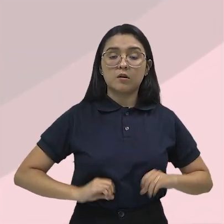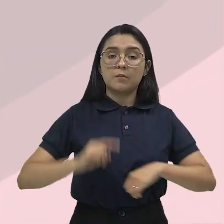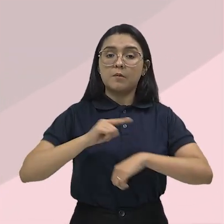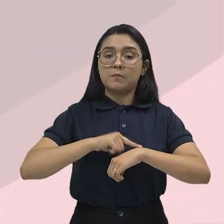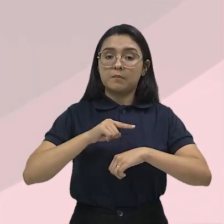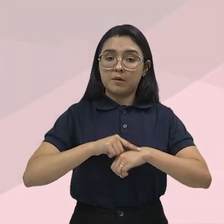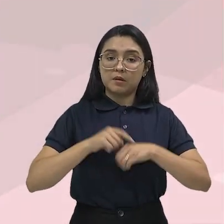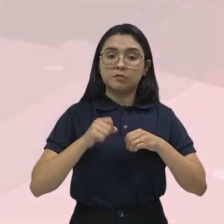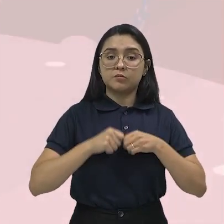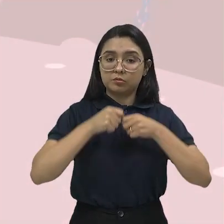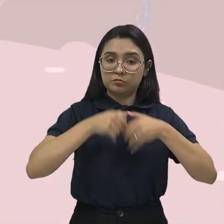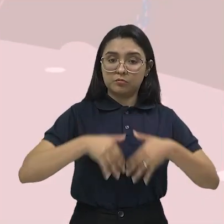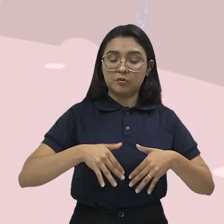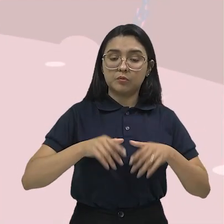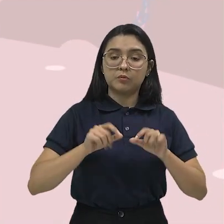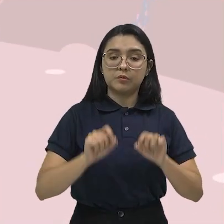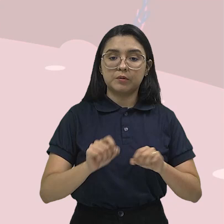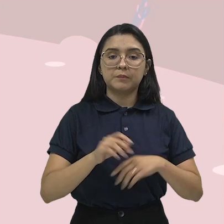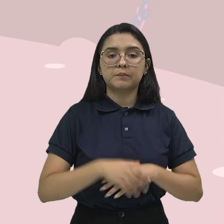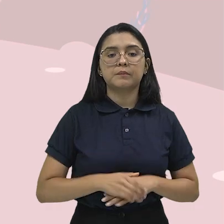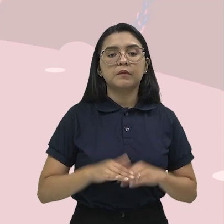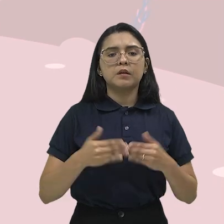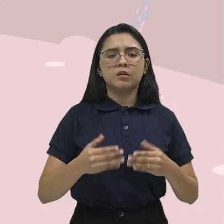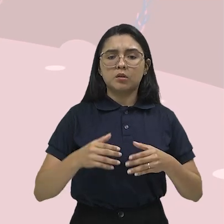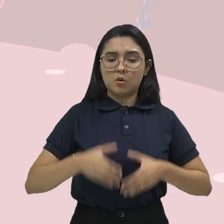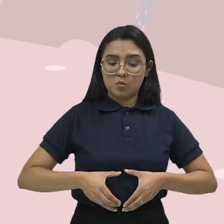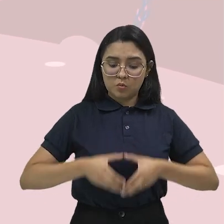óvulos imaturos. O útero, então, se